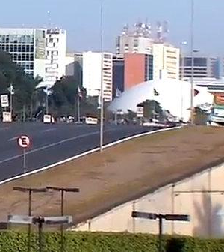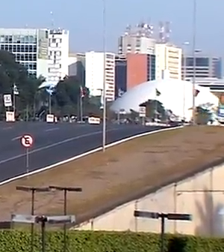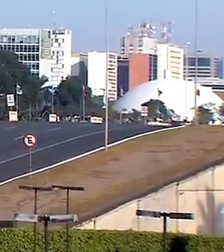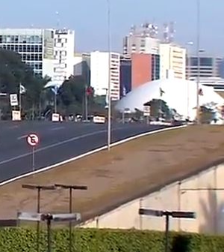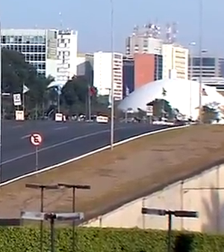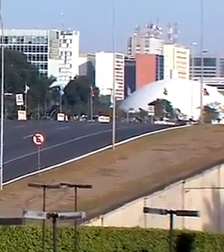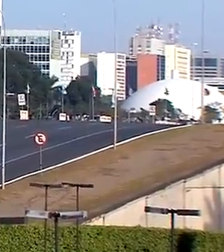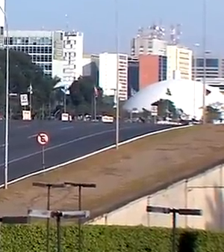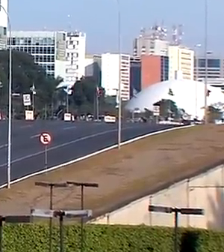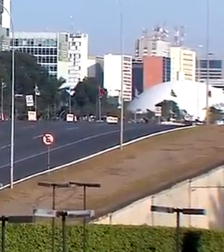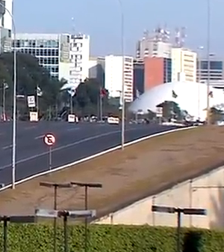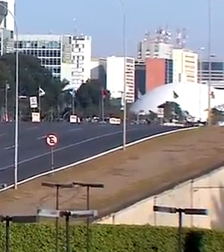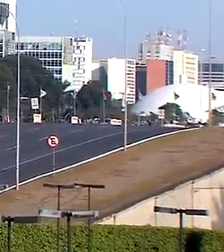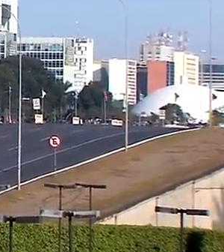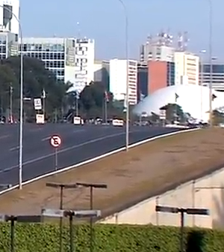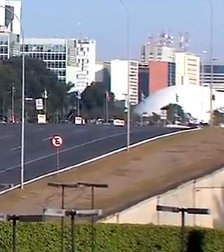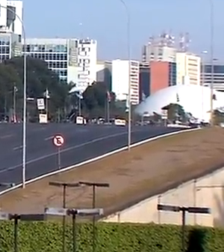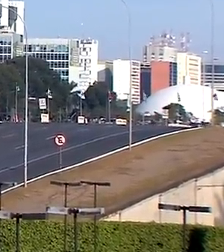Tchau,